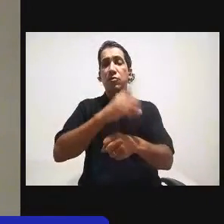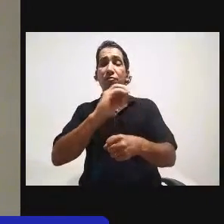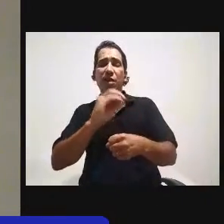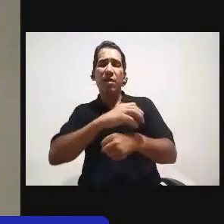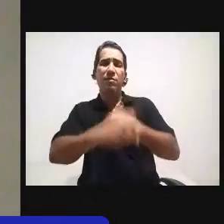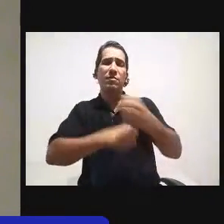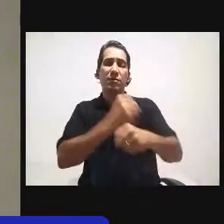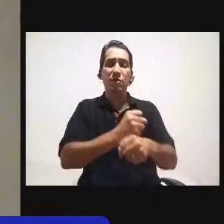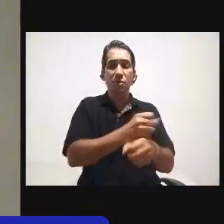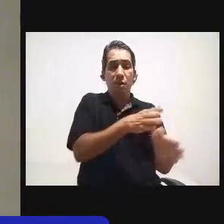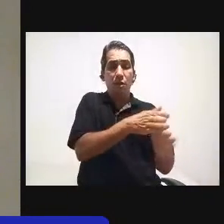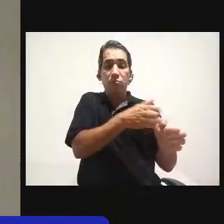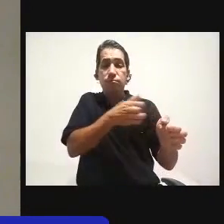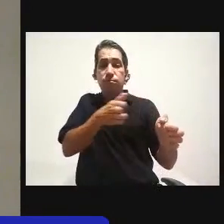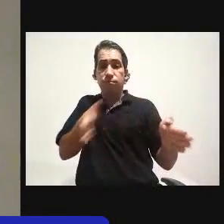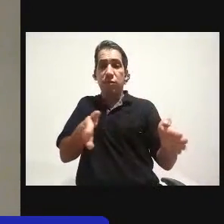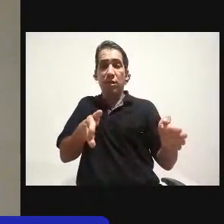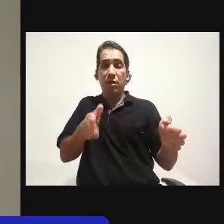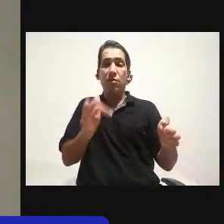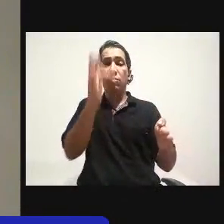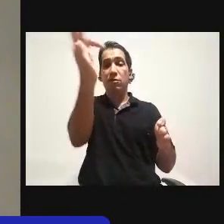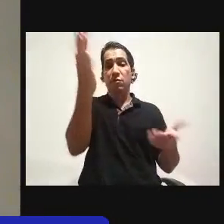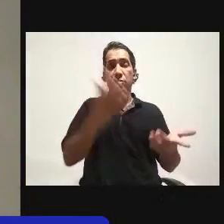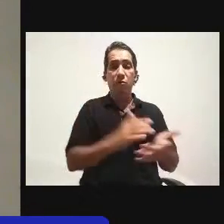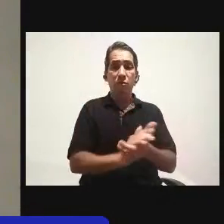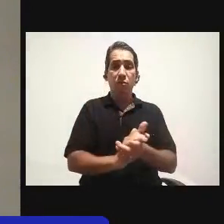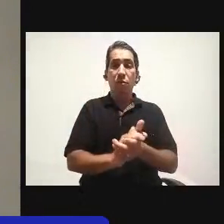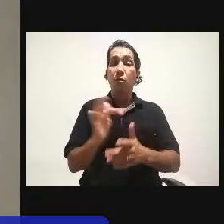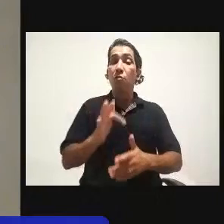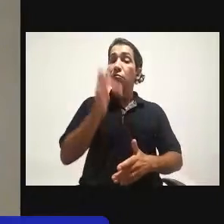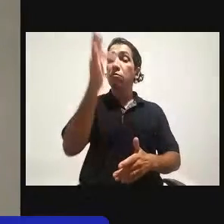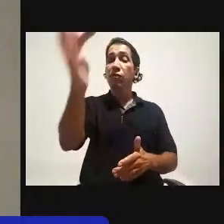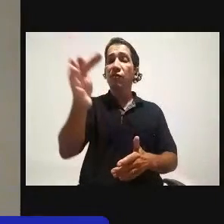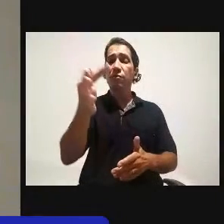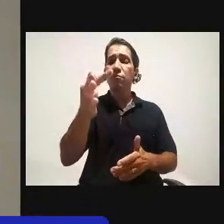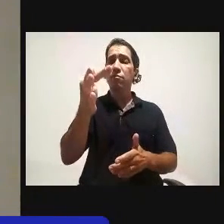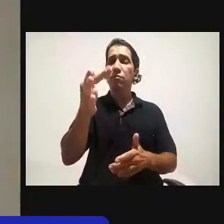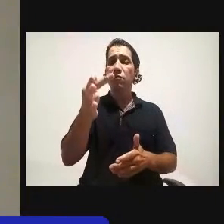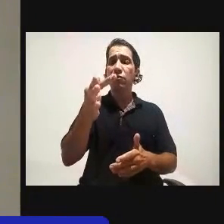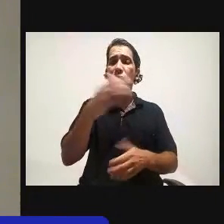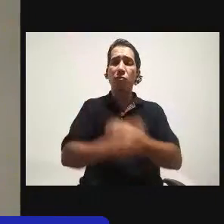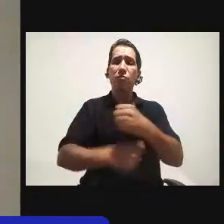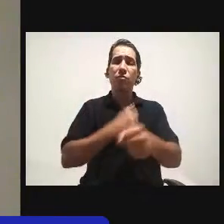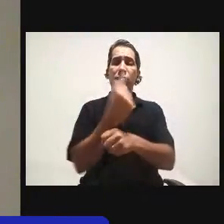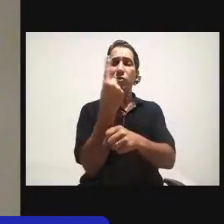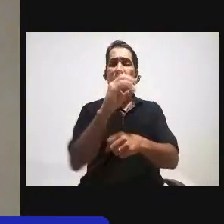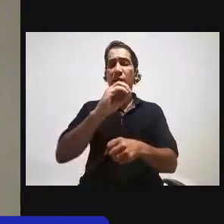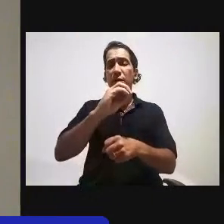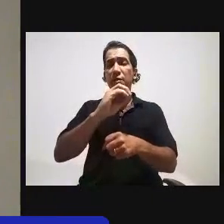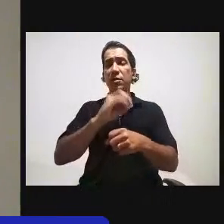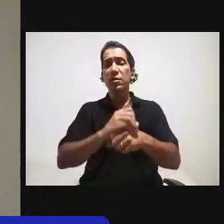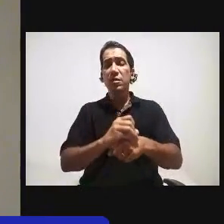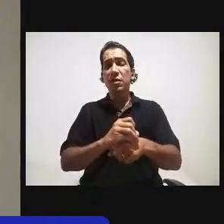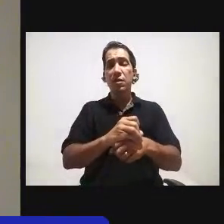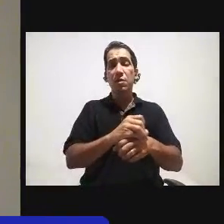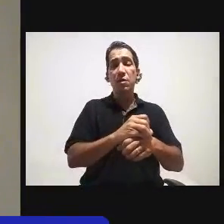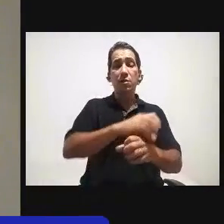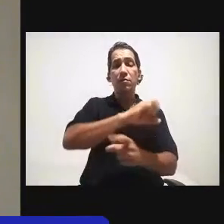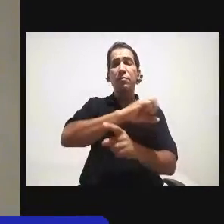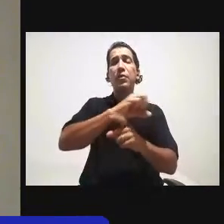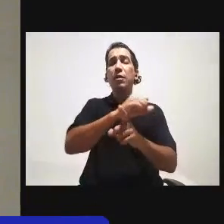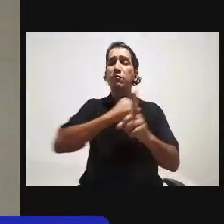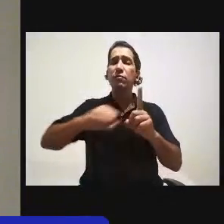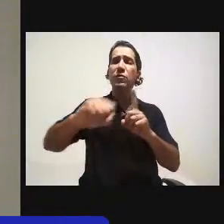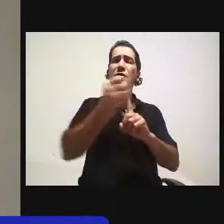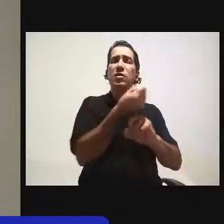gente entenda, nos próximos 10 anos, a humanidade vai ter um desenvolvimento tecnológico mais significativo do